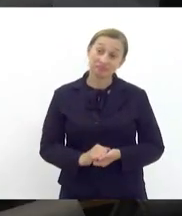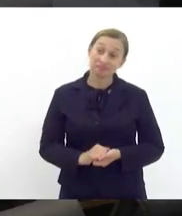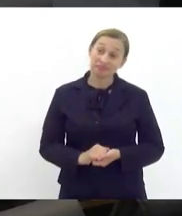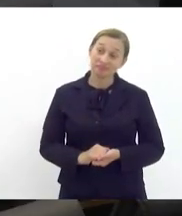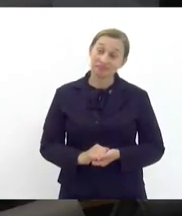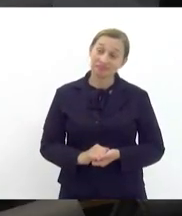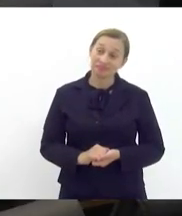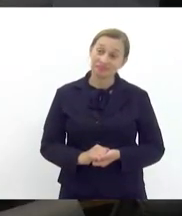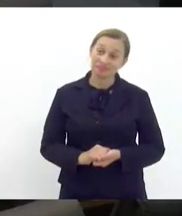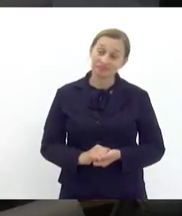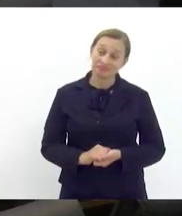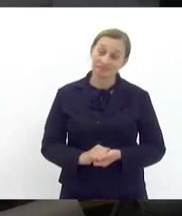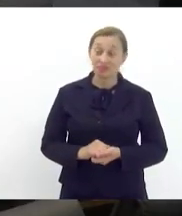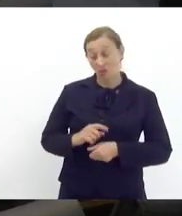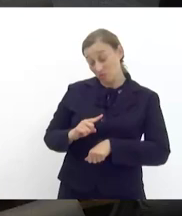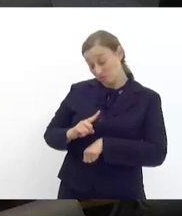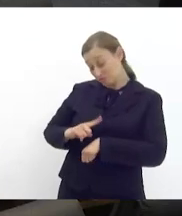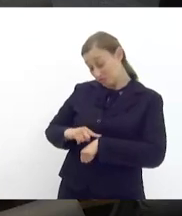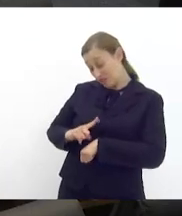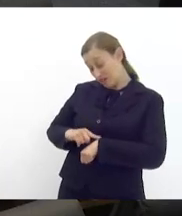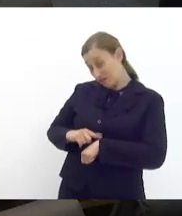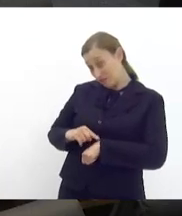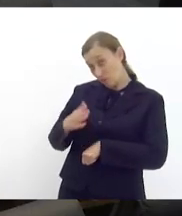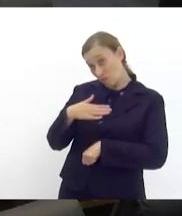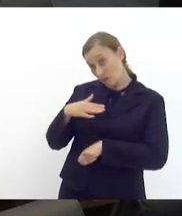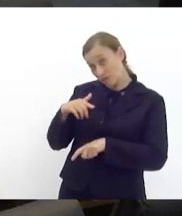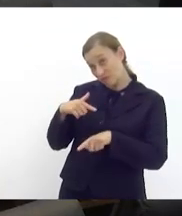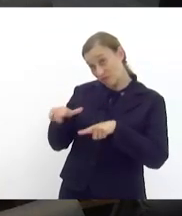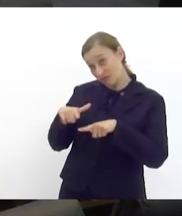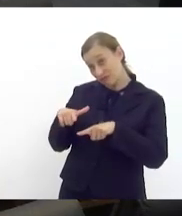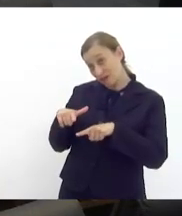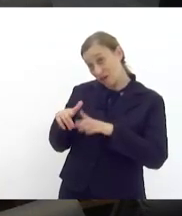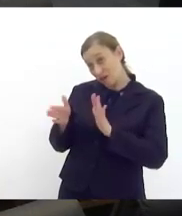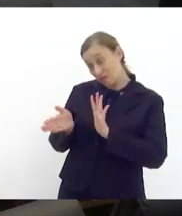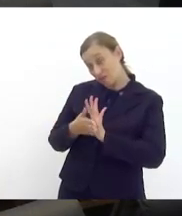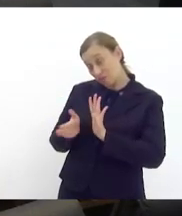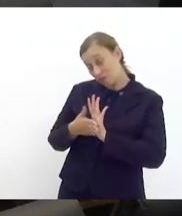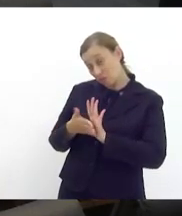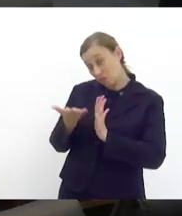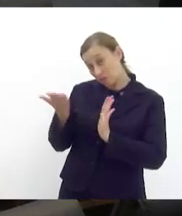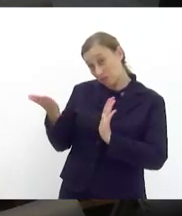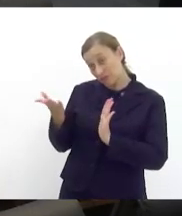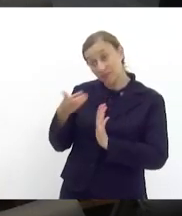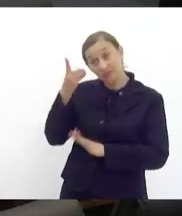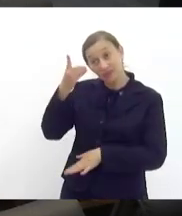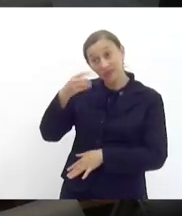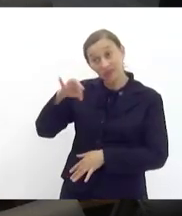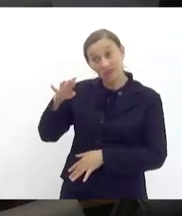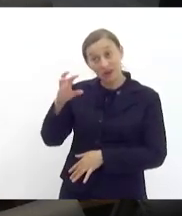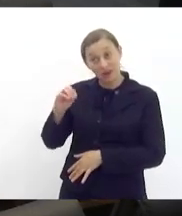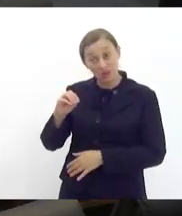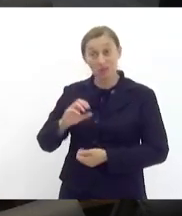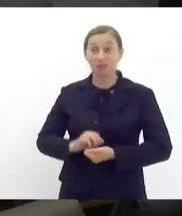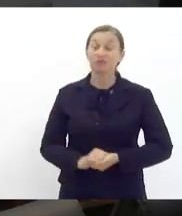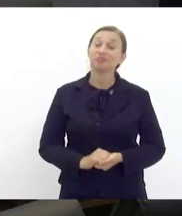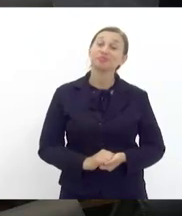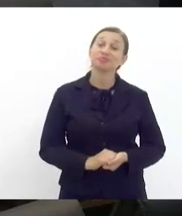eu tenho que eu tenho que aqui a minha missão é propor deputado Márcio Gualberto